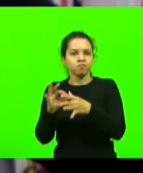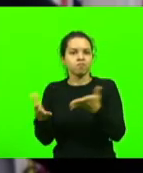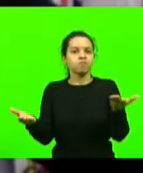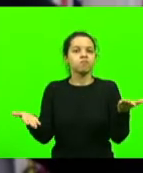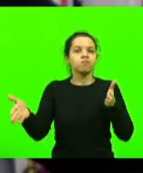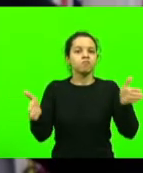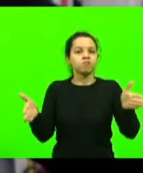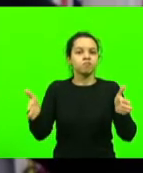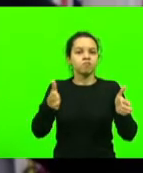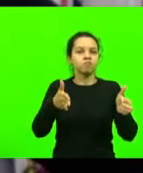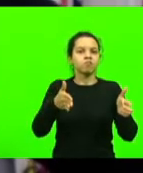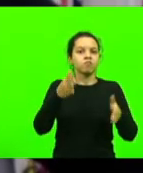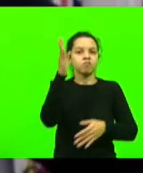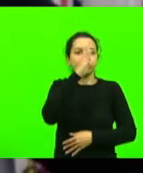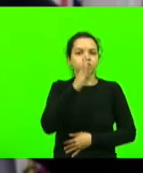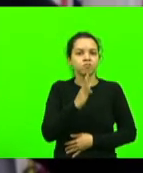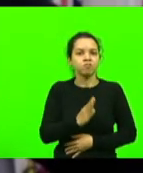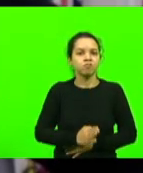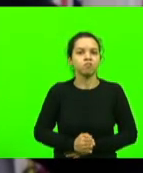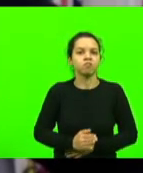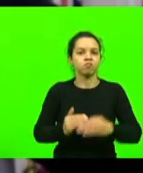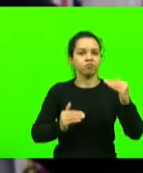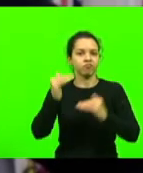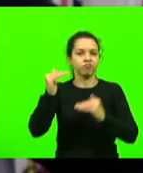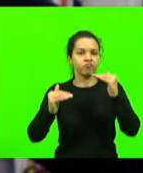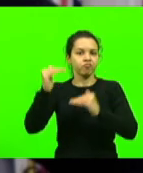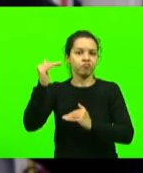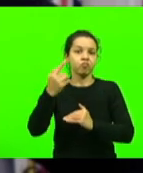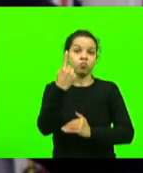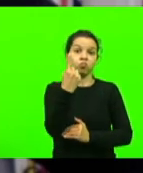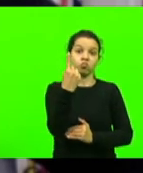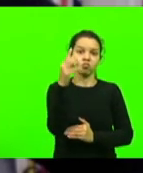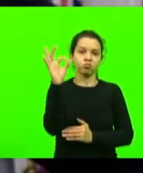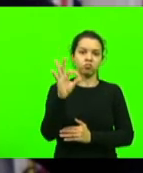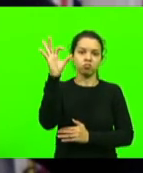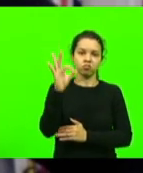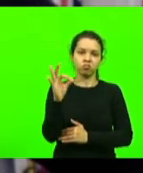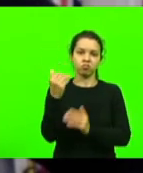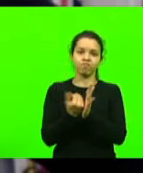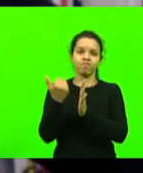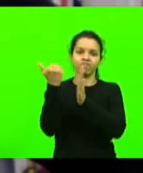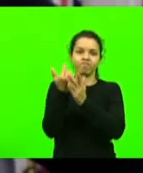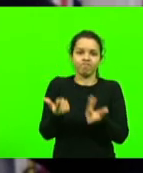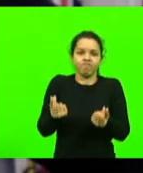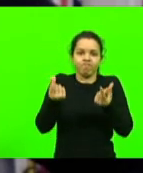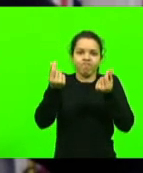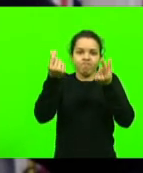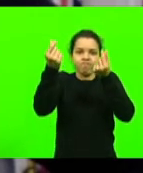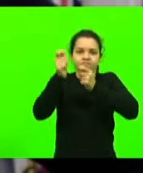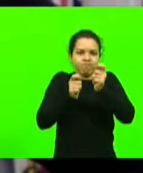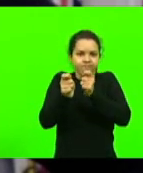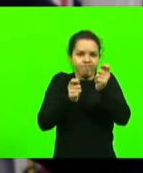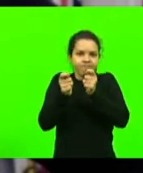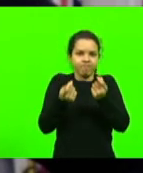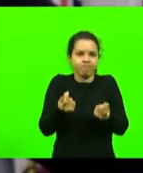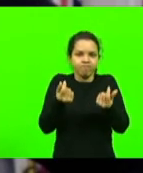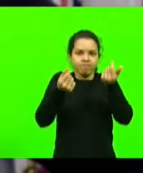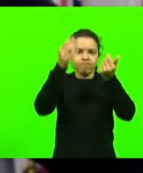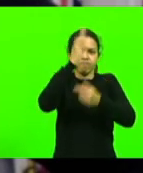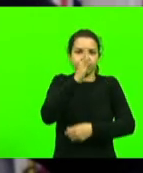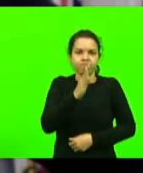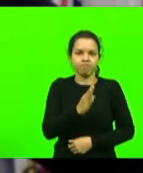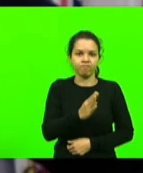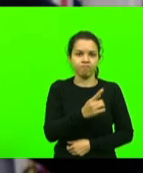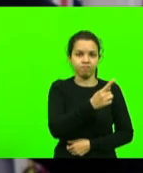desigualdades um por cento dos mais ricos controlam cinquenta por cento da riqueza nacional e temos cerca de